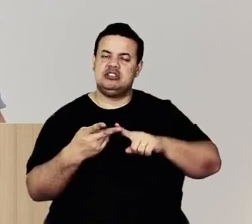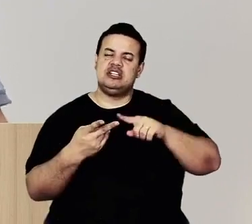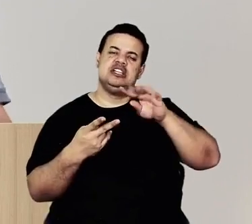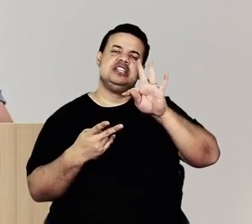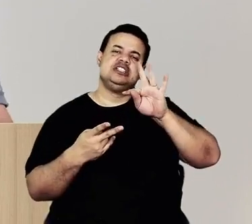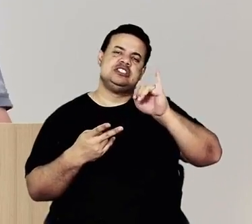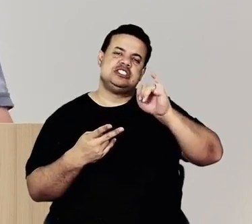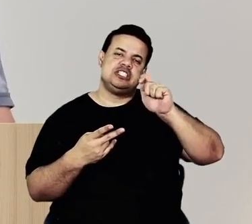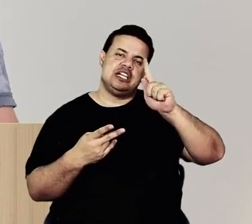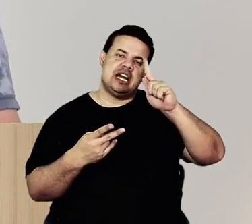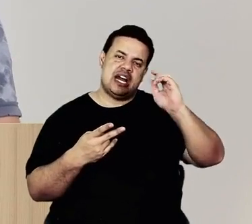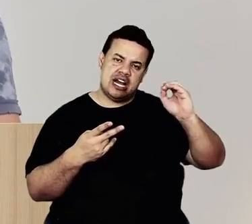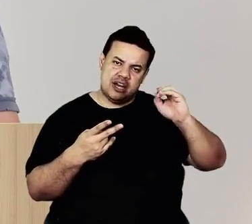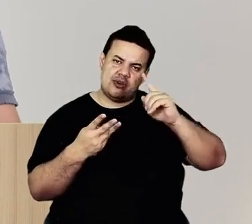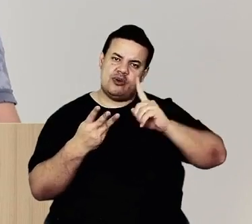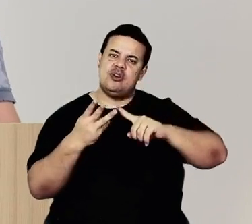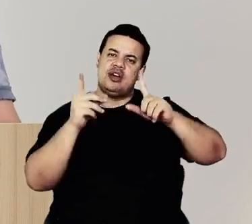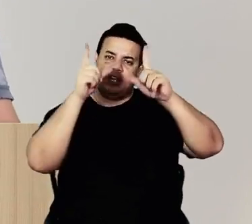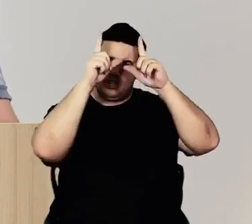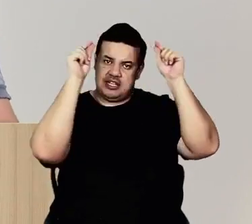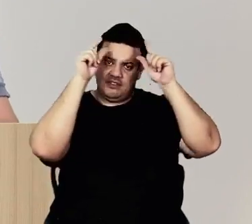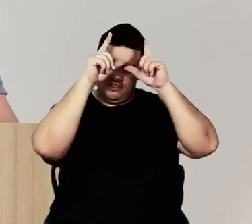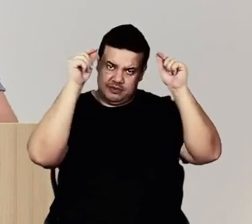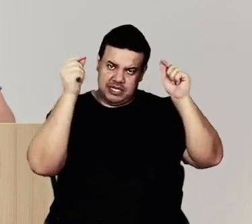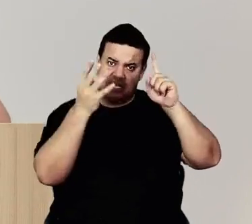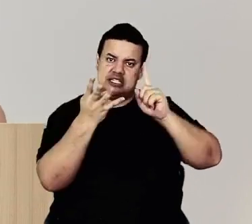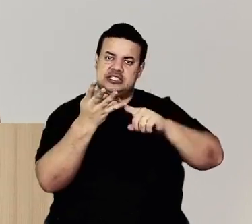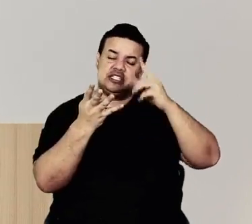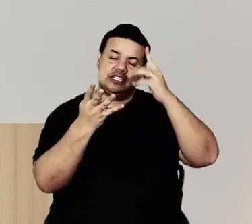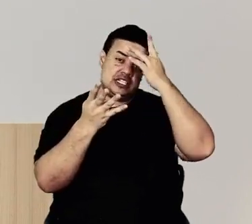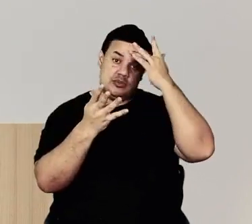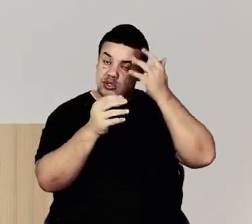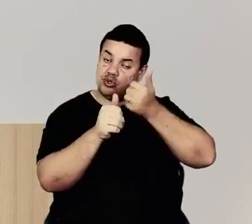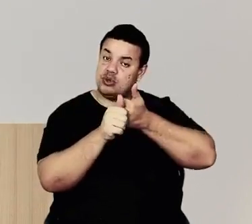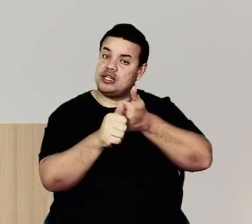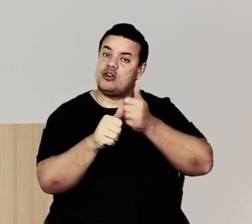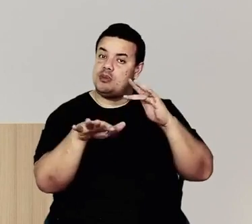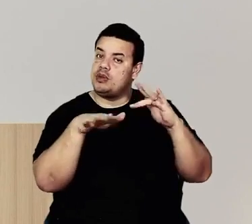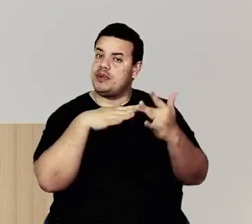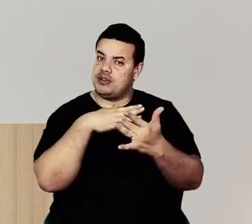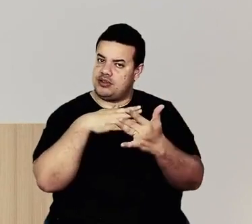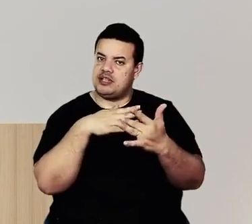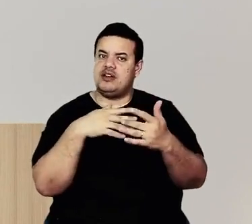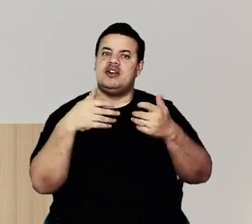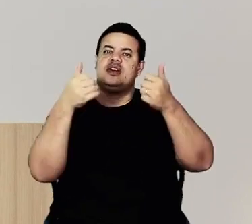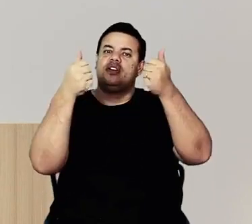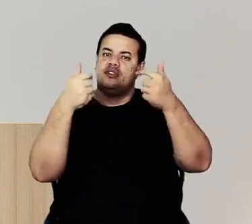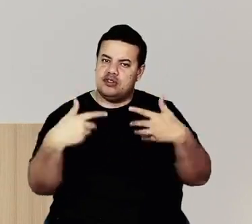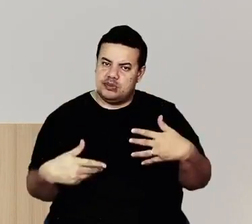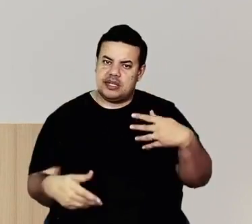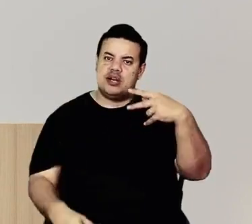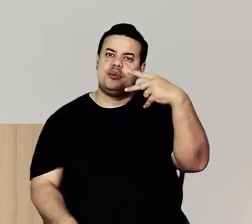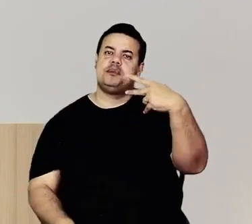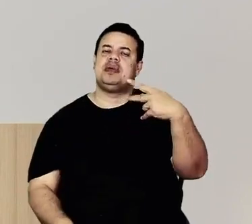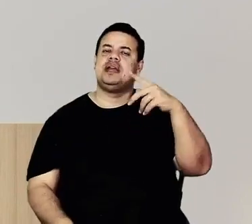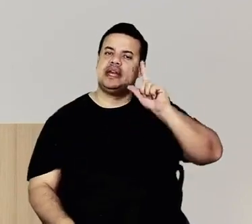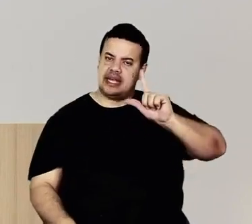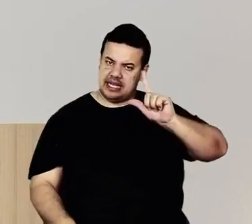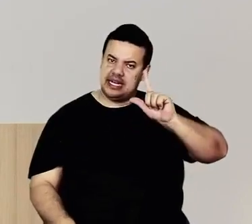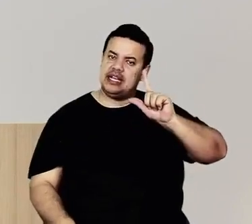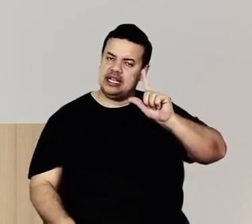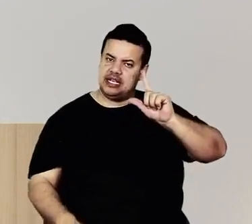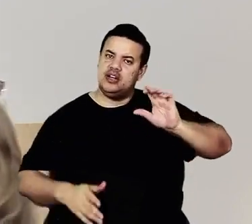nos acompanha pelas redes pelas redes sociais para falar um pouco sobre o PL do fomento ao ladc